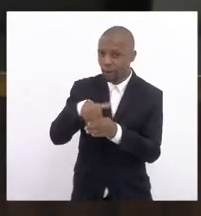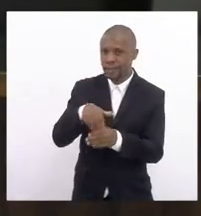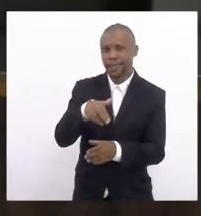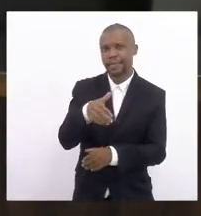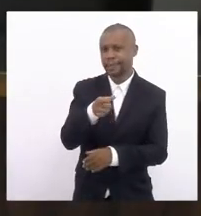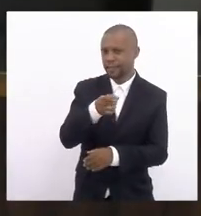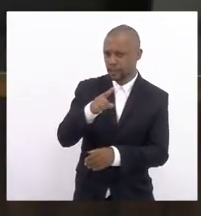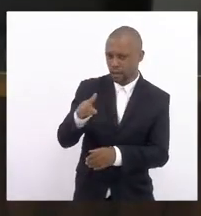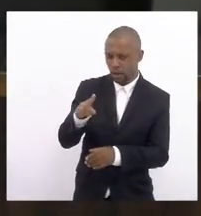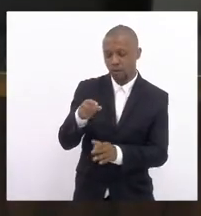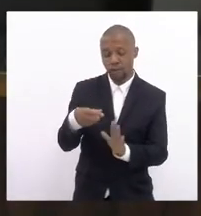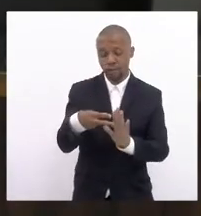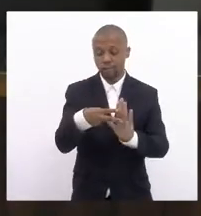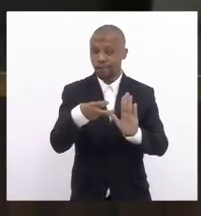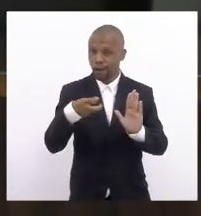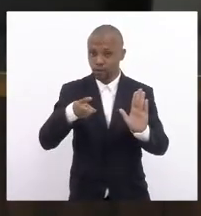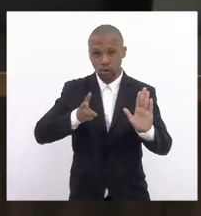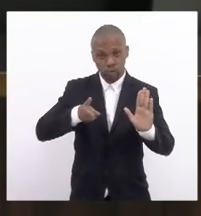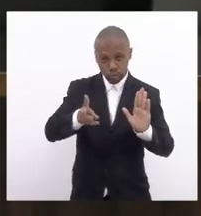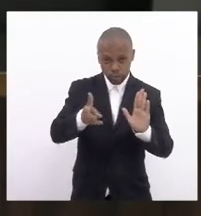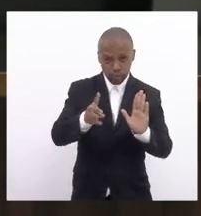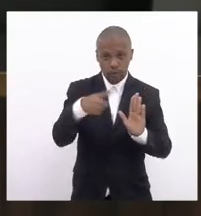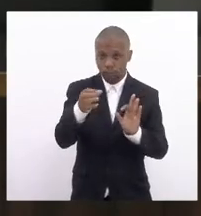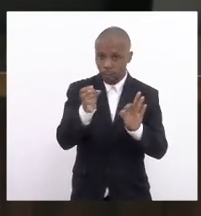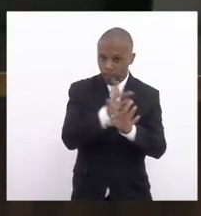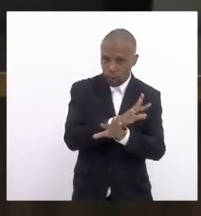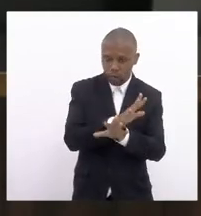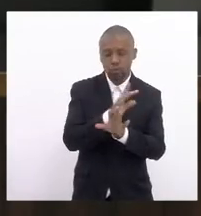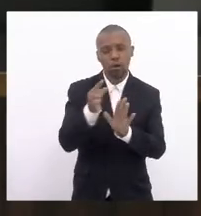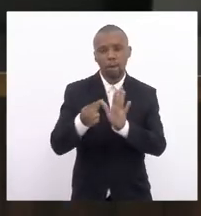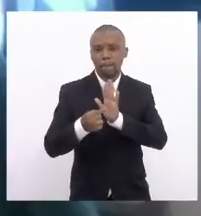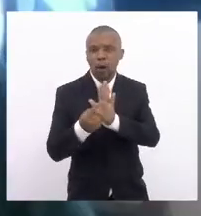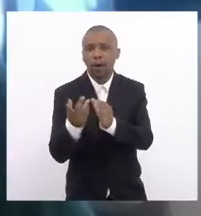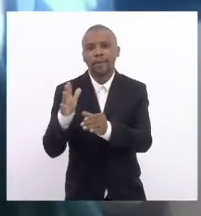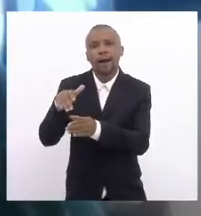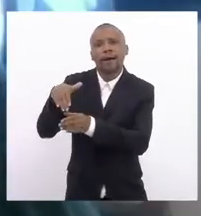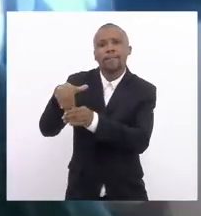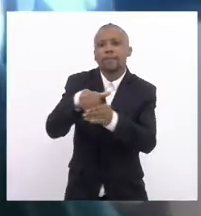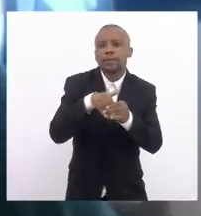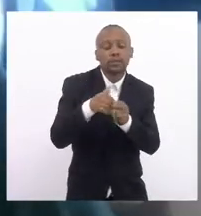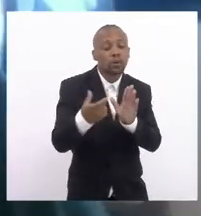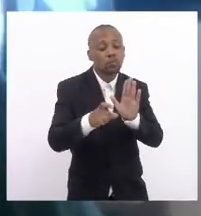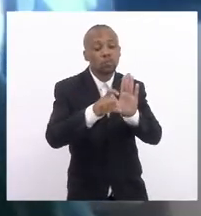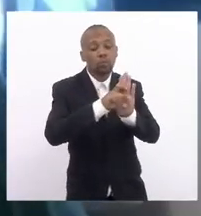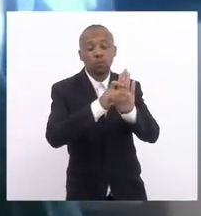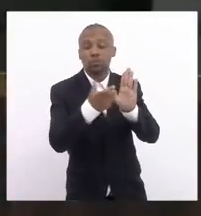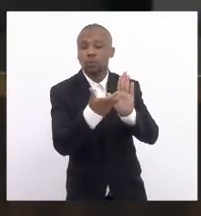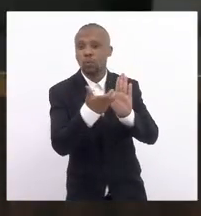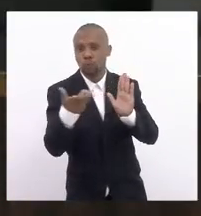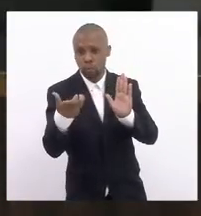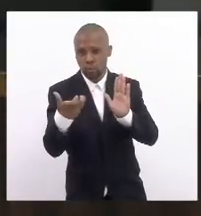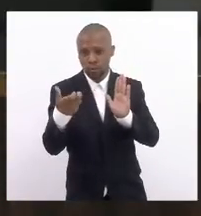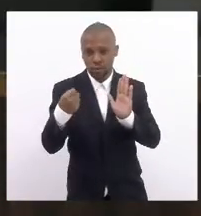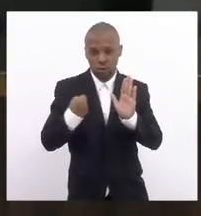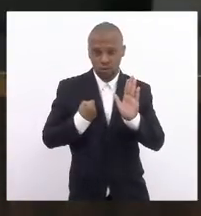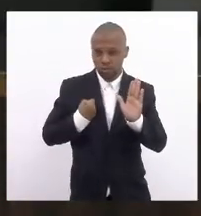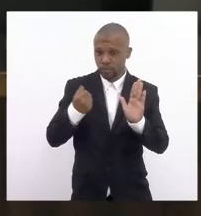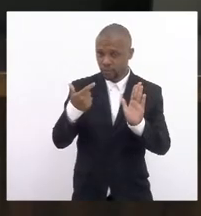aí faço a votação do destaque. Tá bom. Okay. Vamos manter o veto do 21.